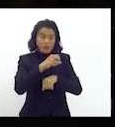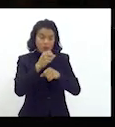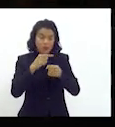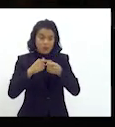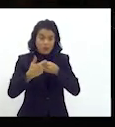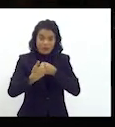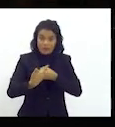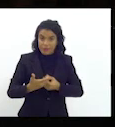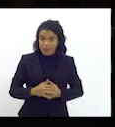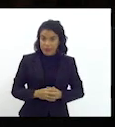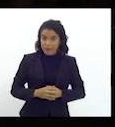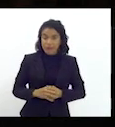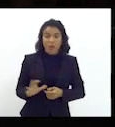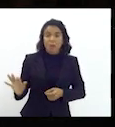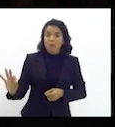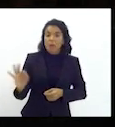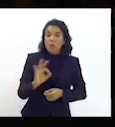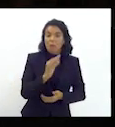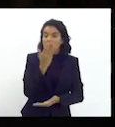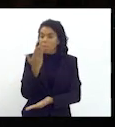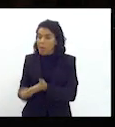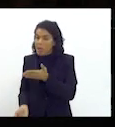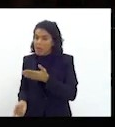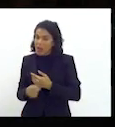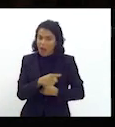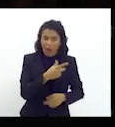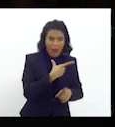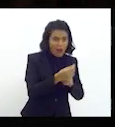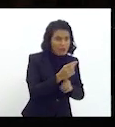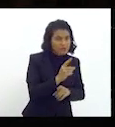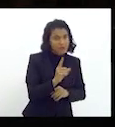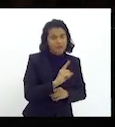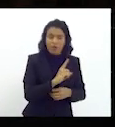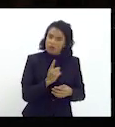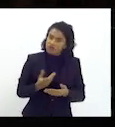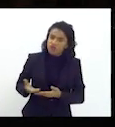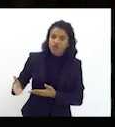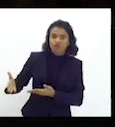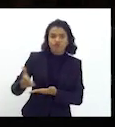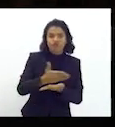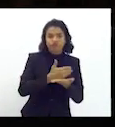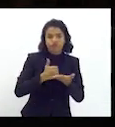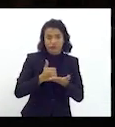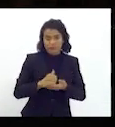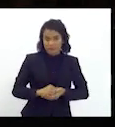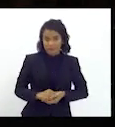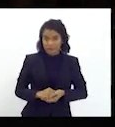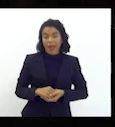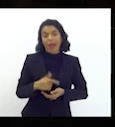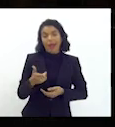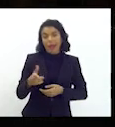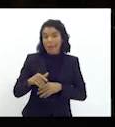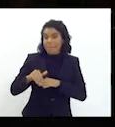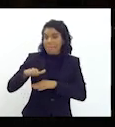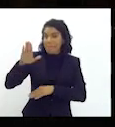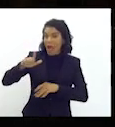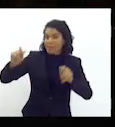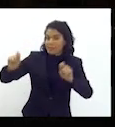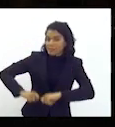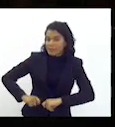ninguém pode ganhar e perder é claro depois no processo aquele que for mais